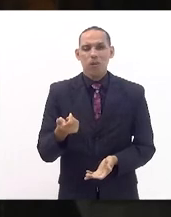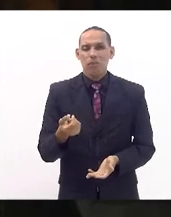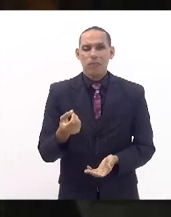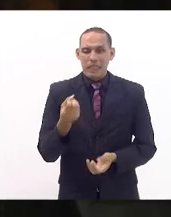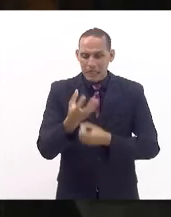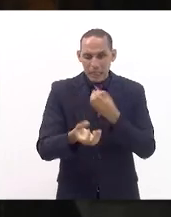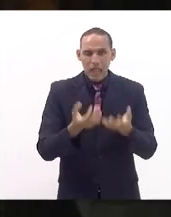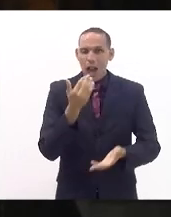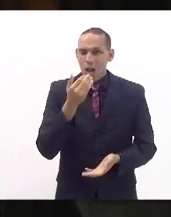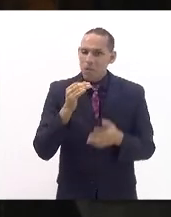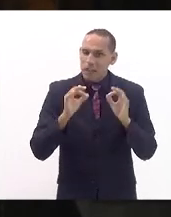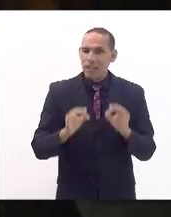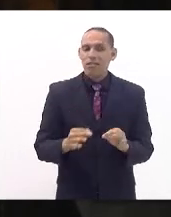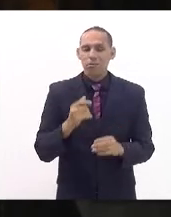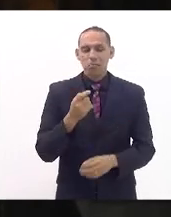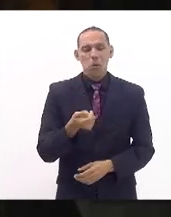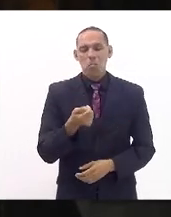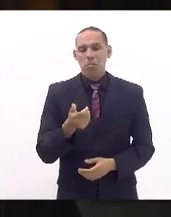alimentação adequada.